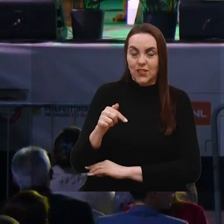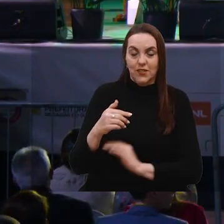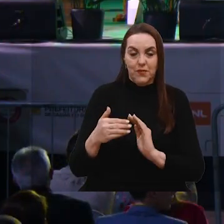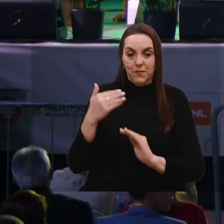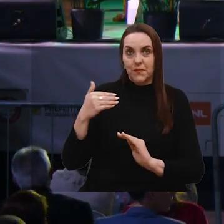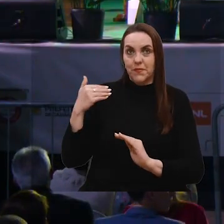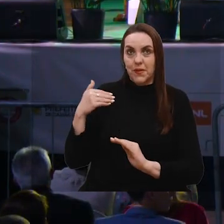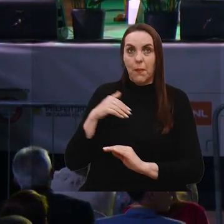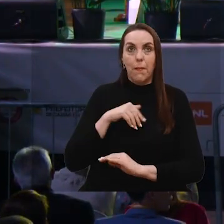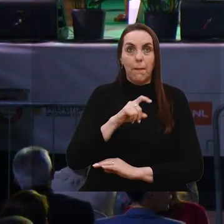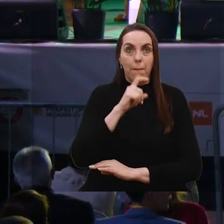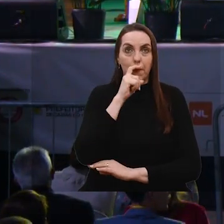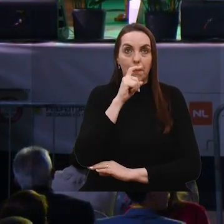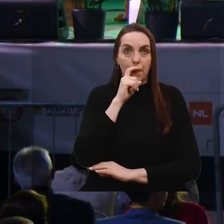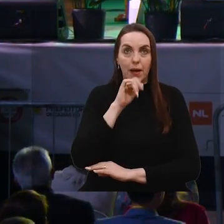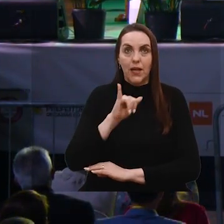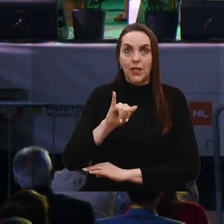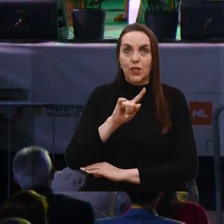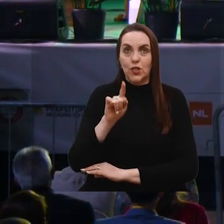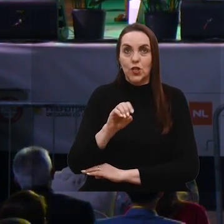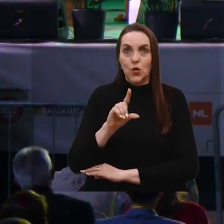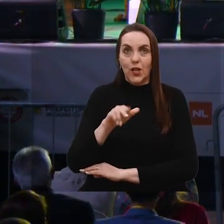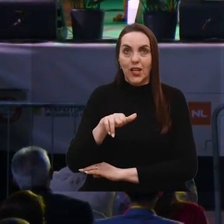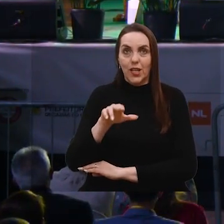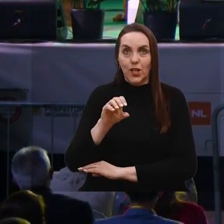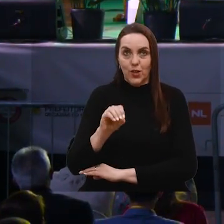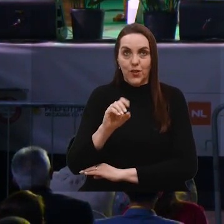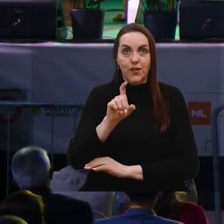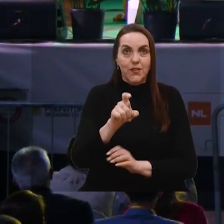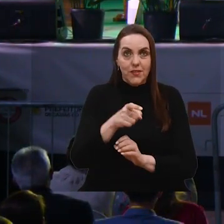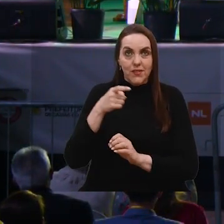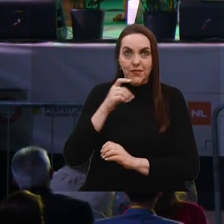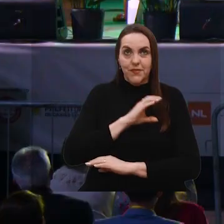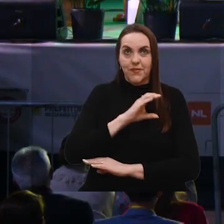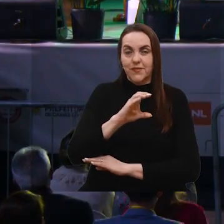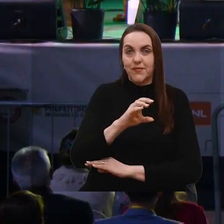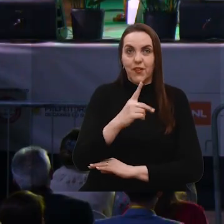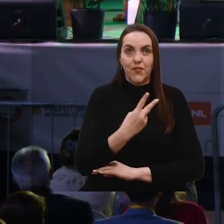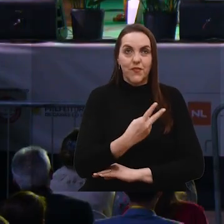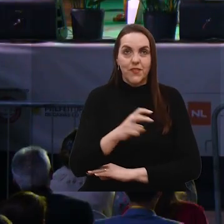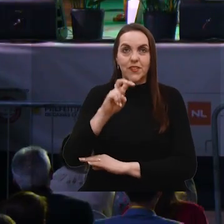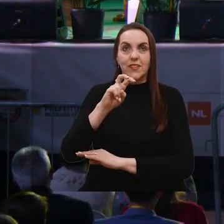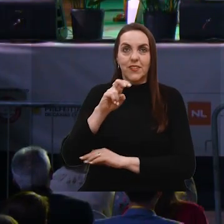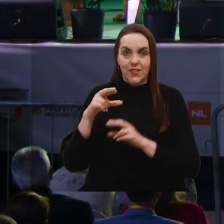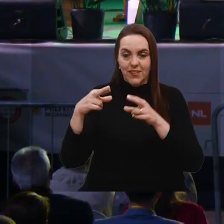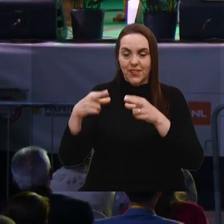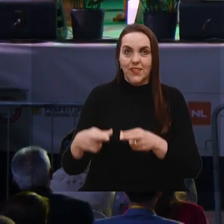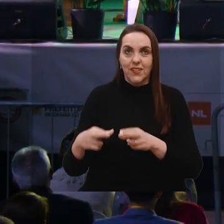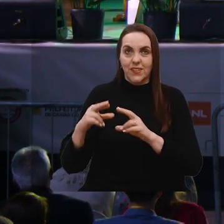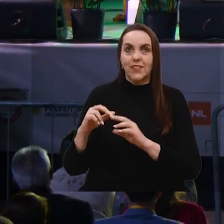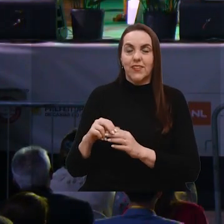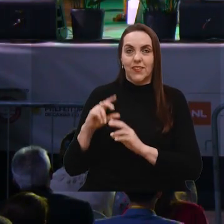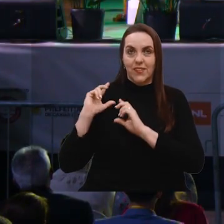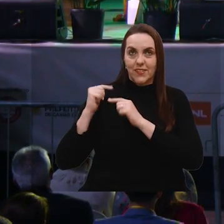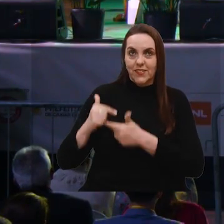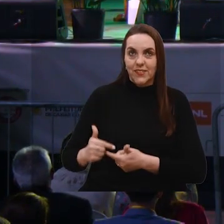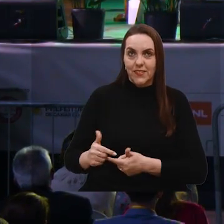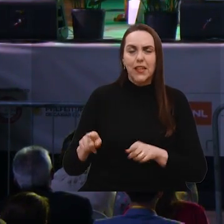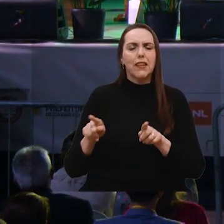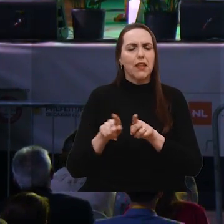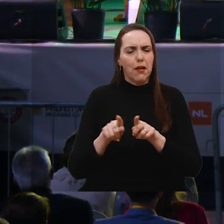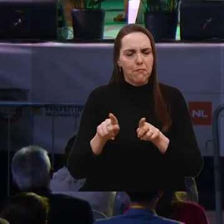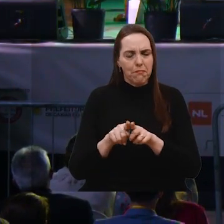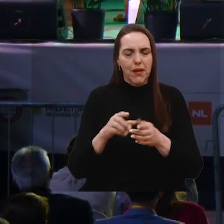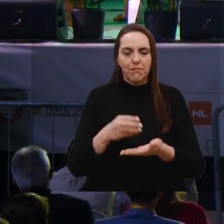2017, quando o meu pai, Isolino Cândido da Silva, ex-coordenador da 25ª Região Tradicionalista,